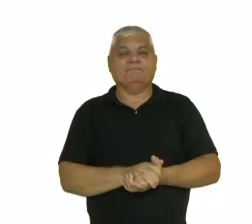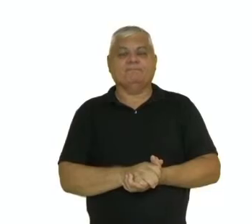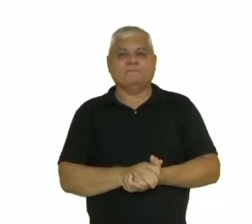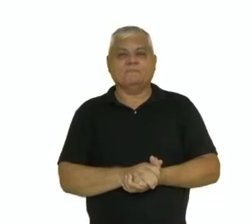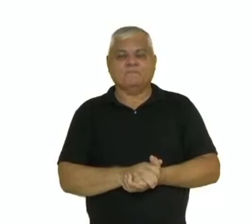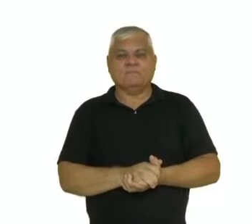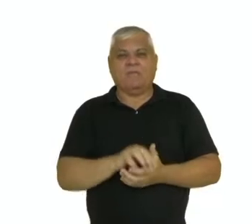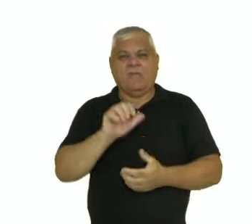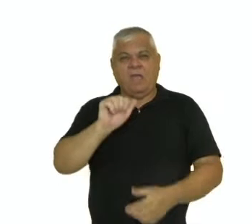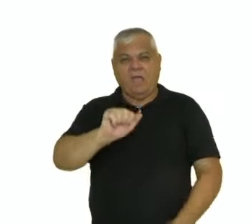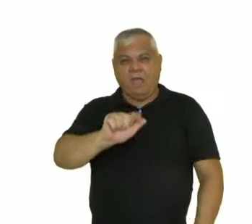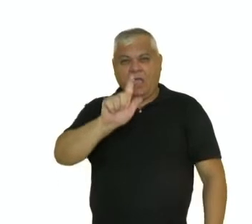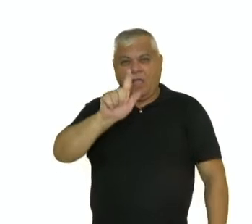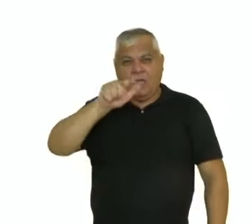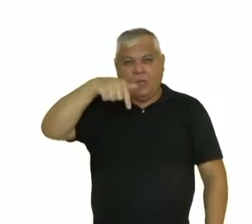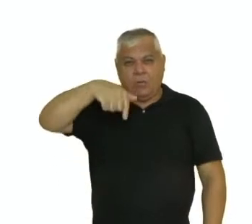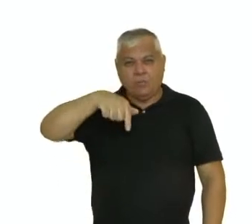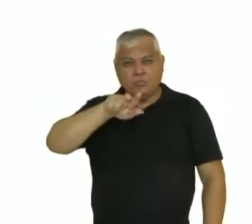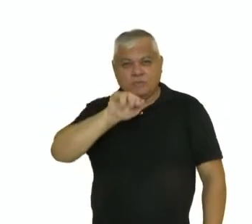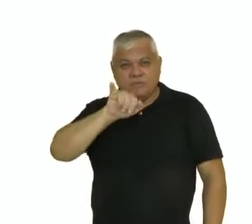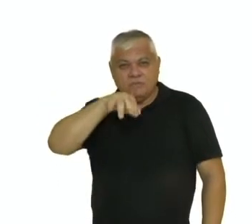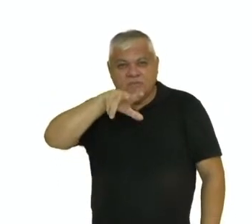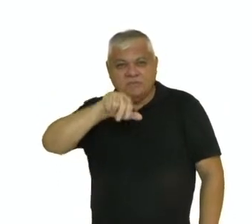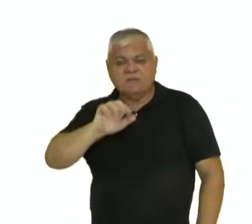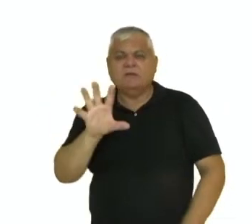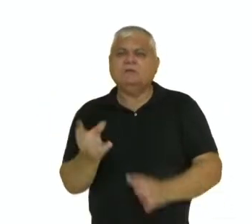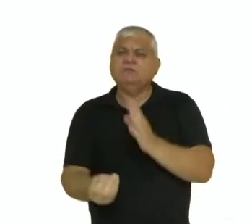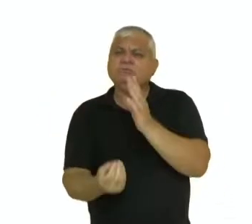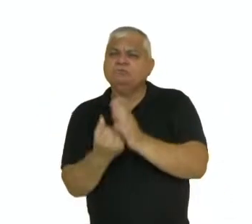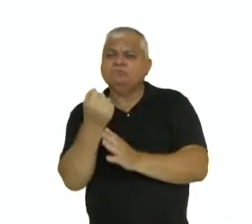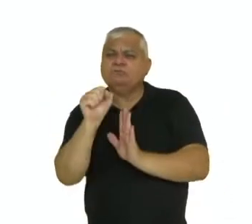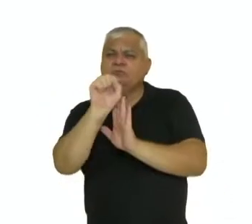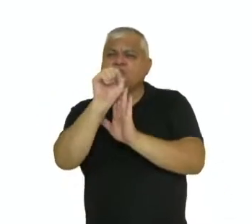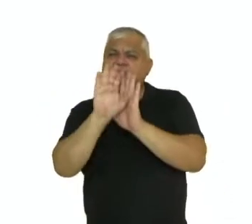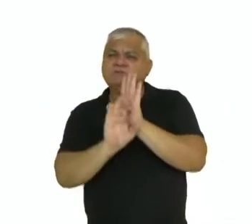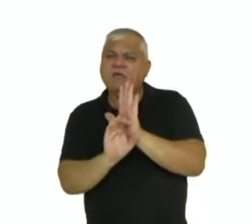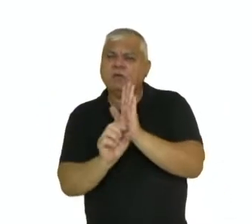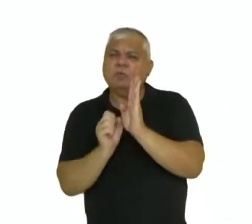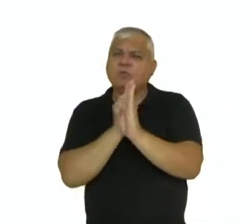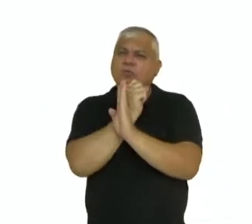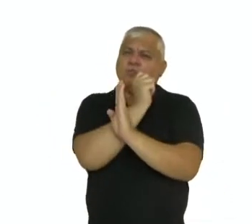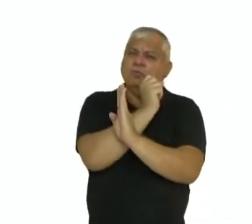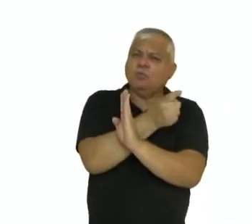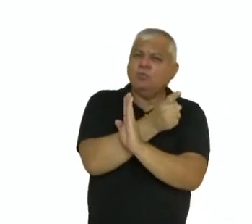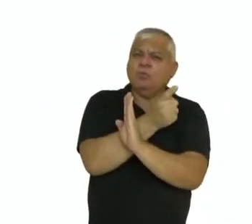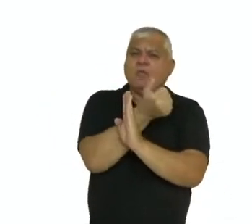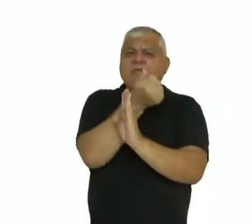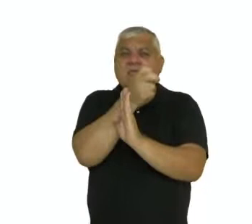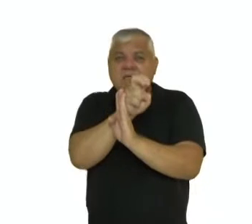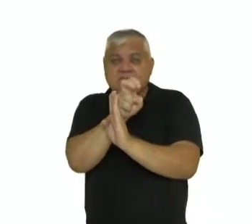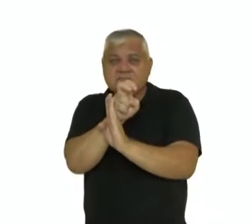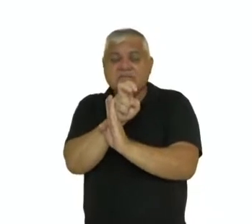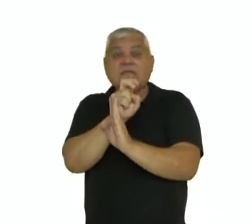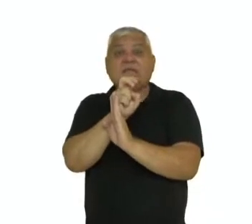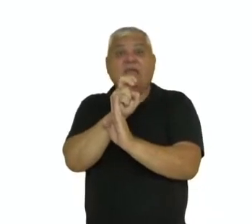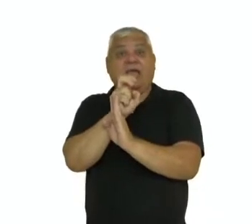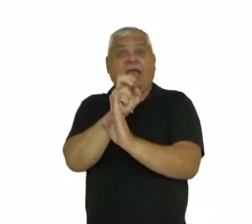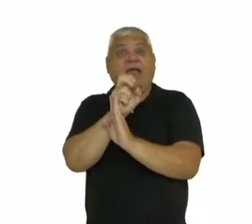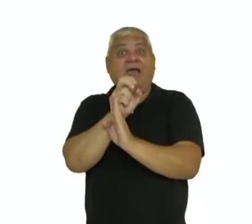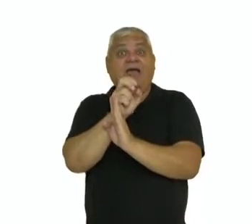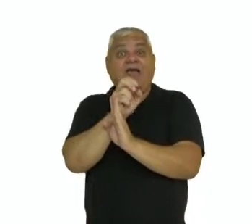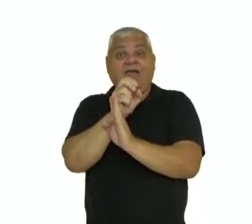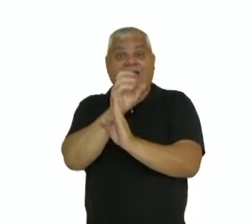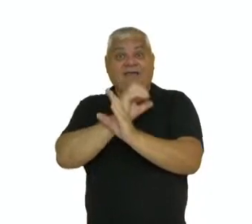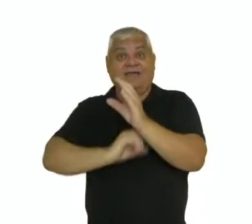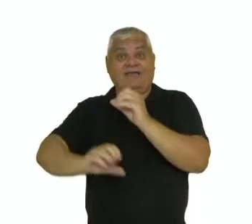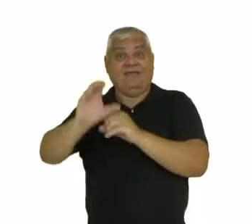Aí a alquimia começou a aparecer lá entre os séculos I e XV depois de Cristo. Então já estamos falando aí da